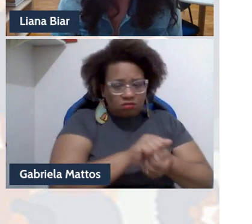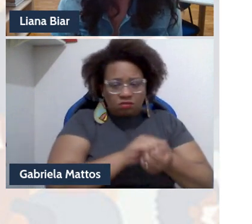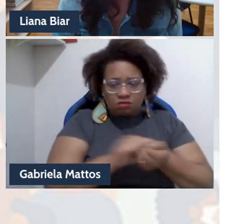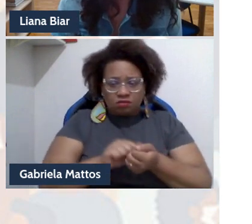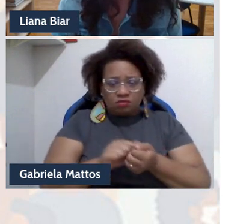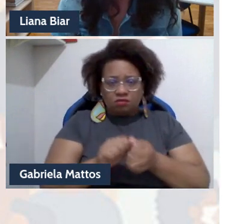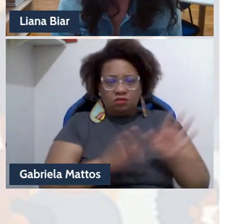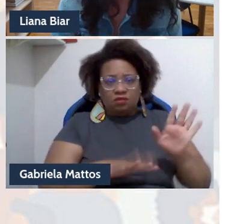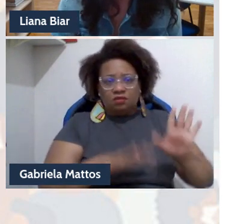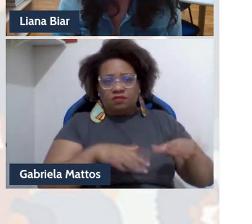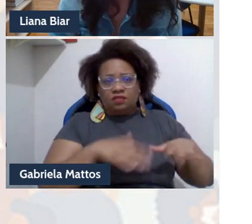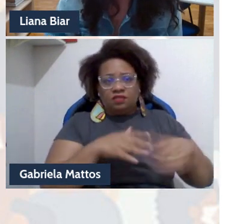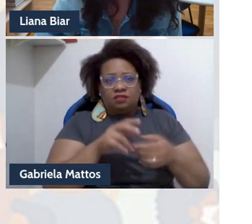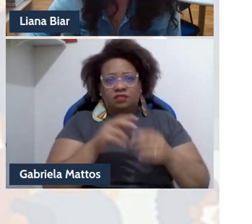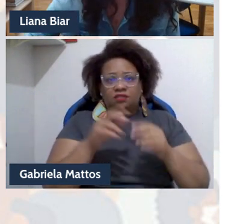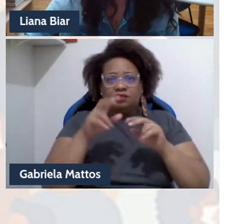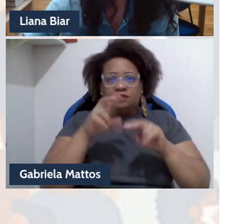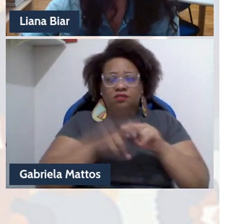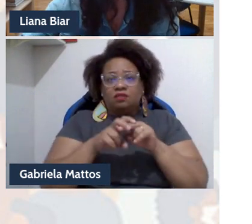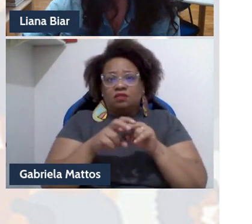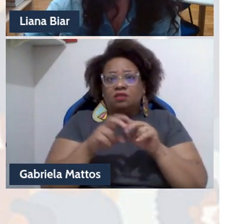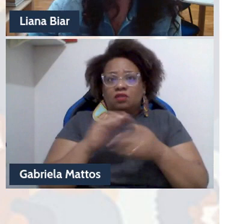vezes, todo sentado na frente do computador.